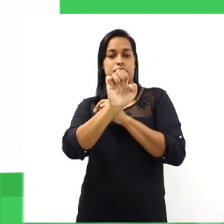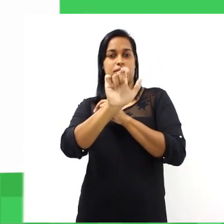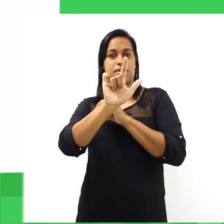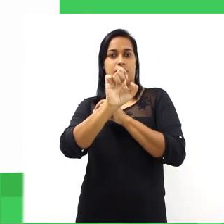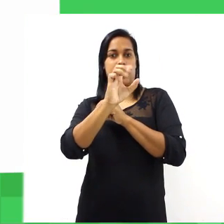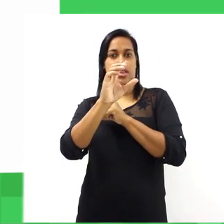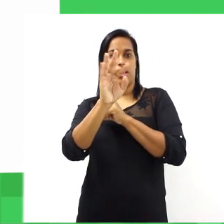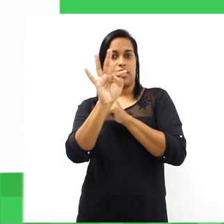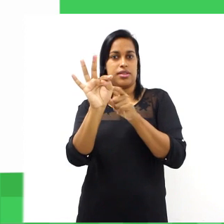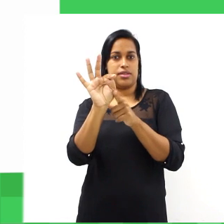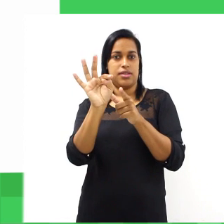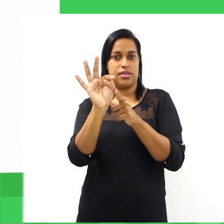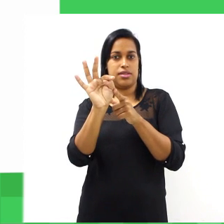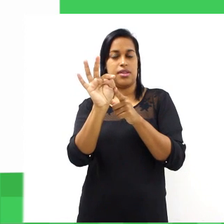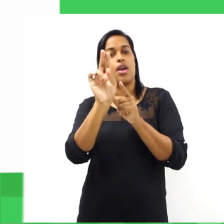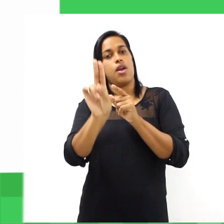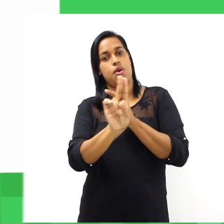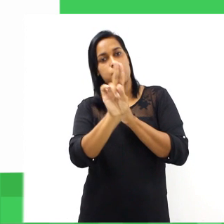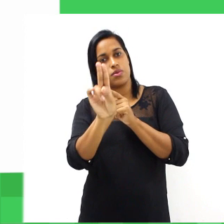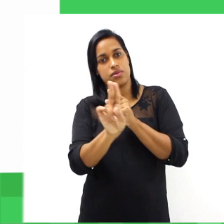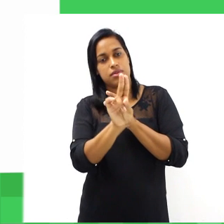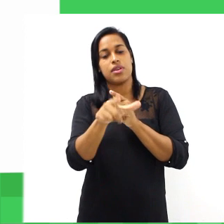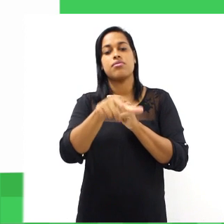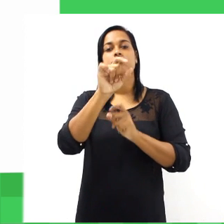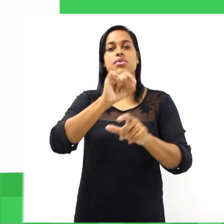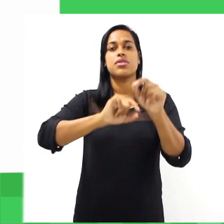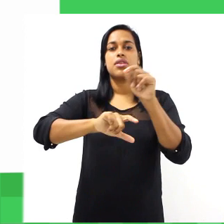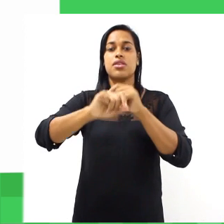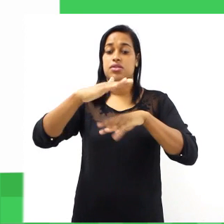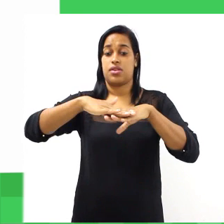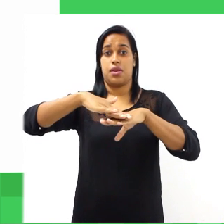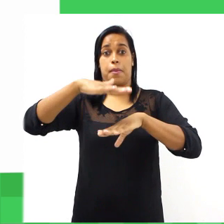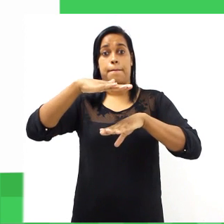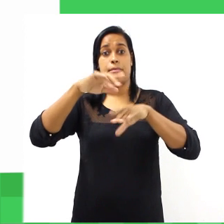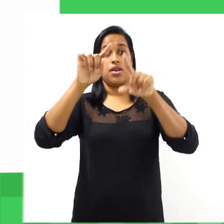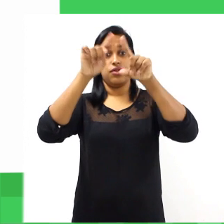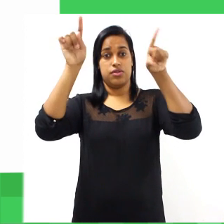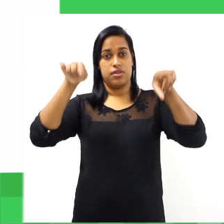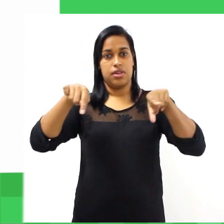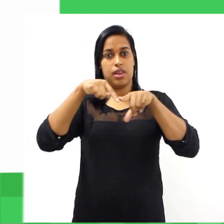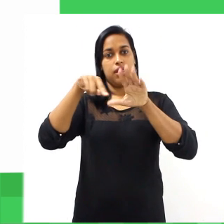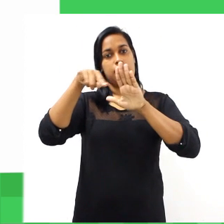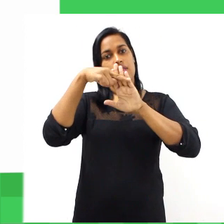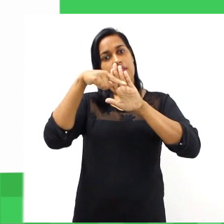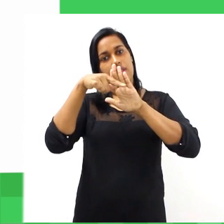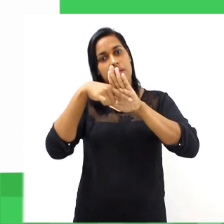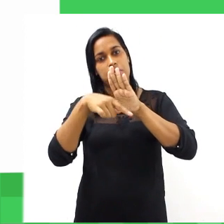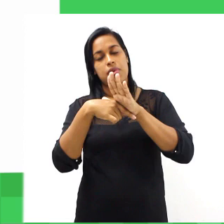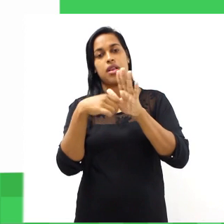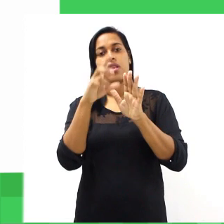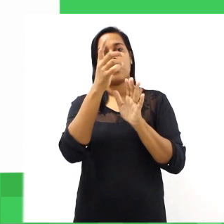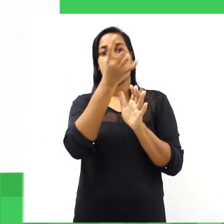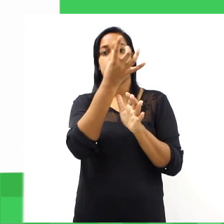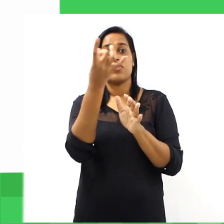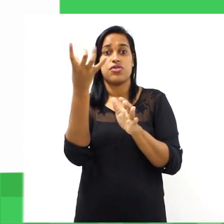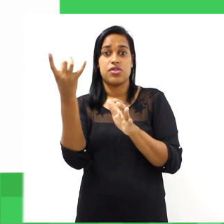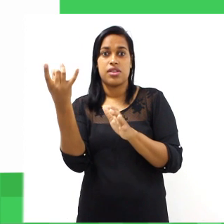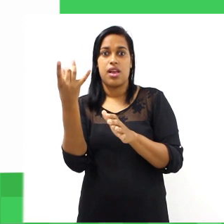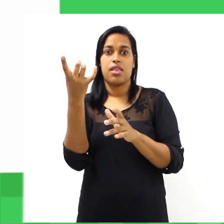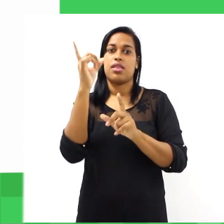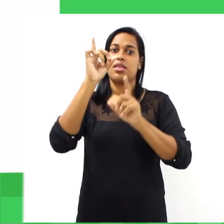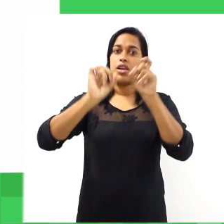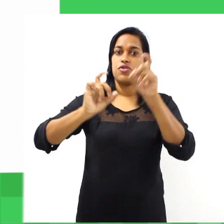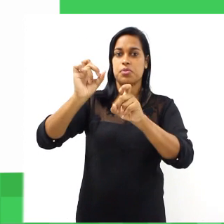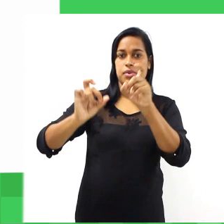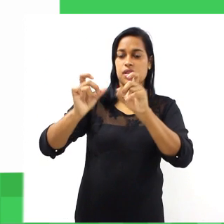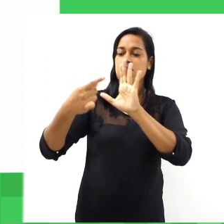utilizado para retornar registros selecionados de uma ou mais tabelas. Cada expressão select indica as colunas que você